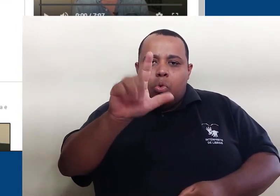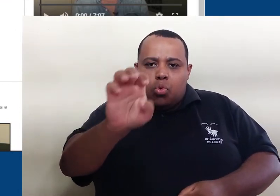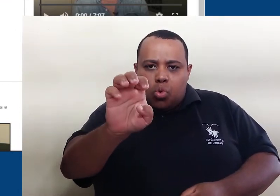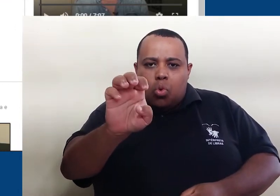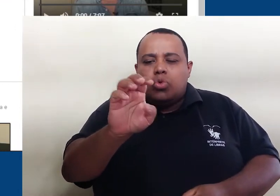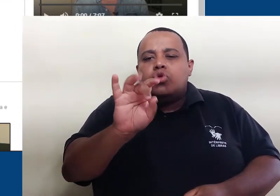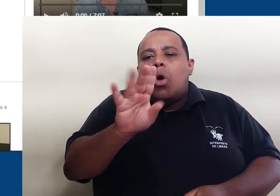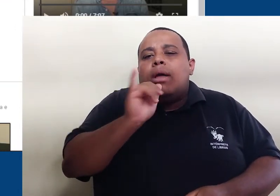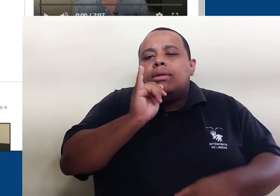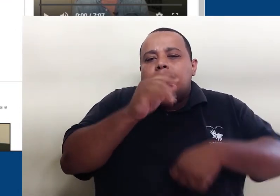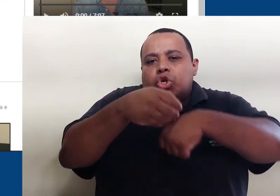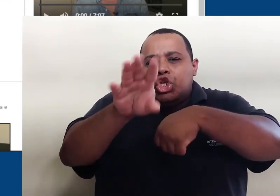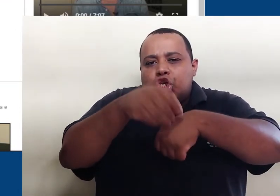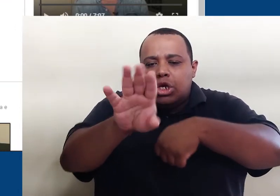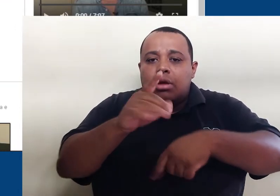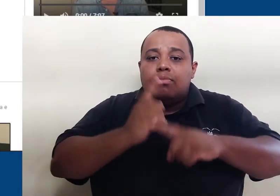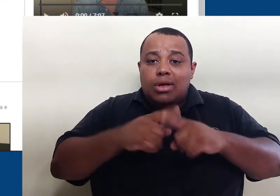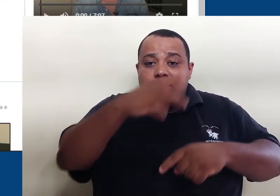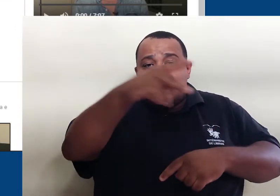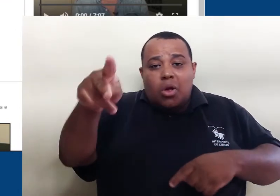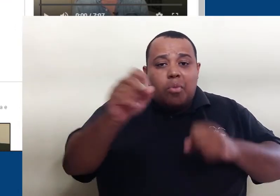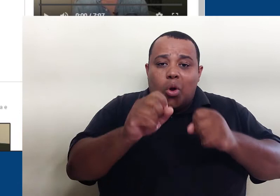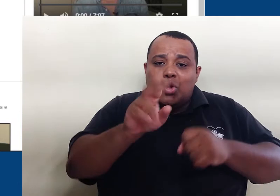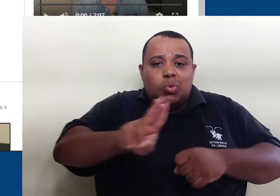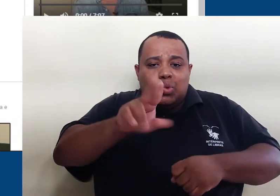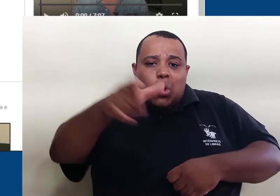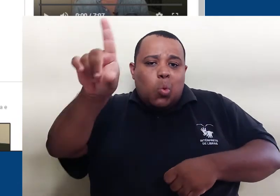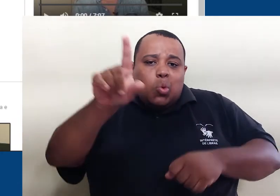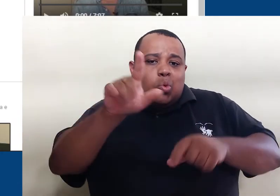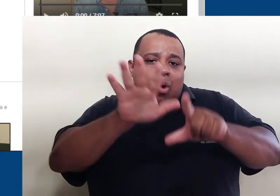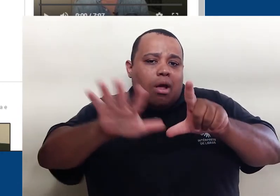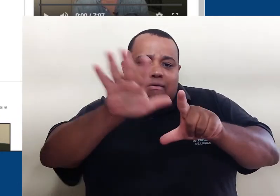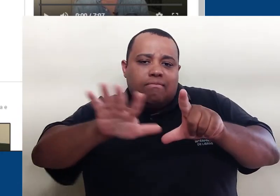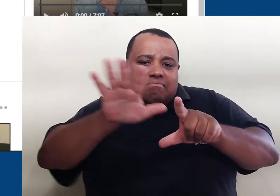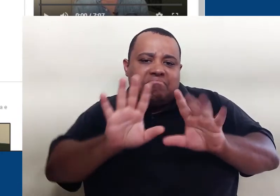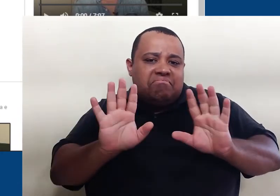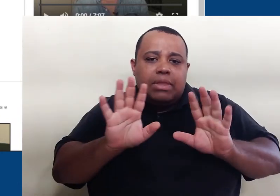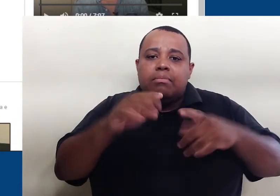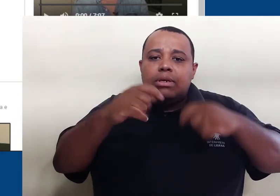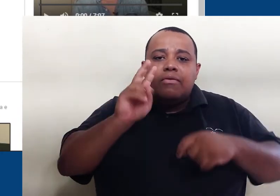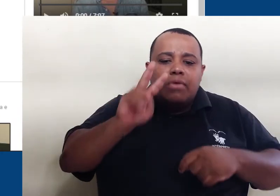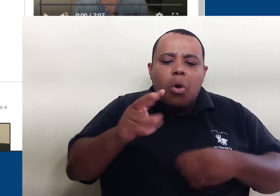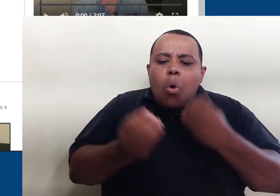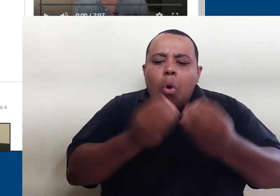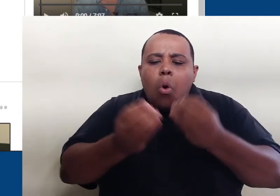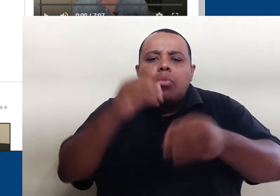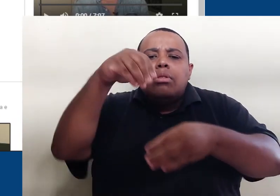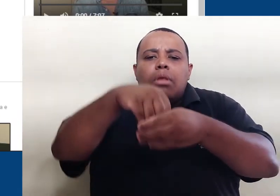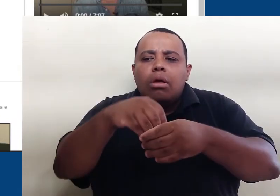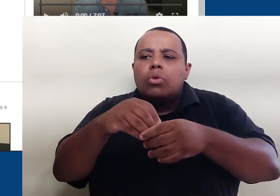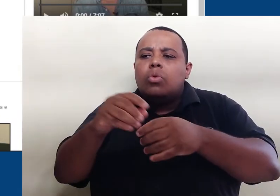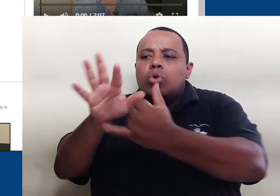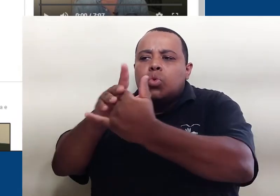aqui apenas a título de comentário mesmo, porque a sua instituição pode usar outra plataforma virtual, e aí você tem que ver com eles qual que é o procedimento